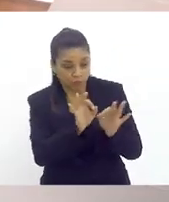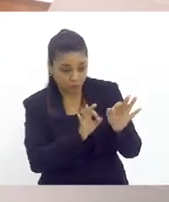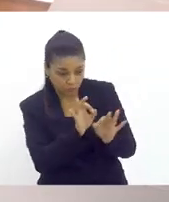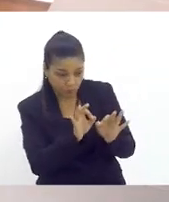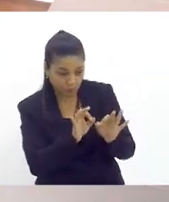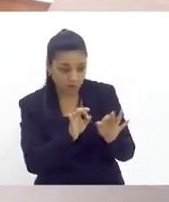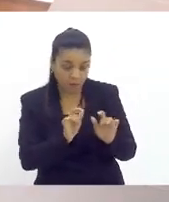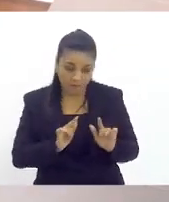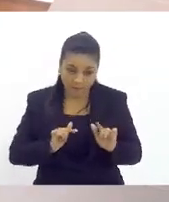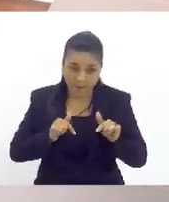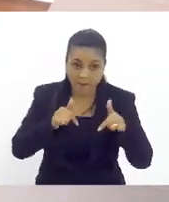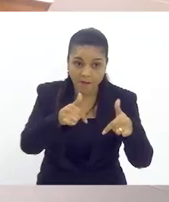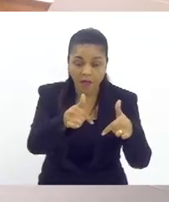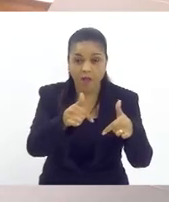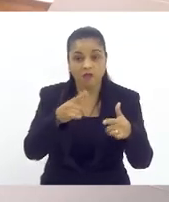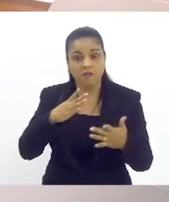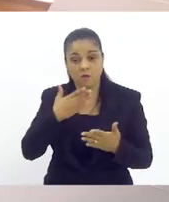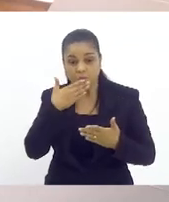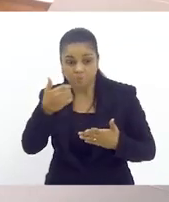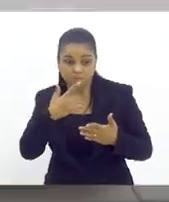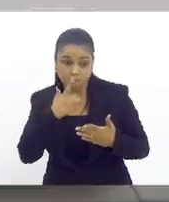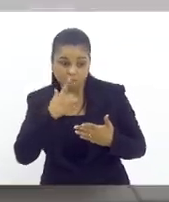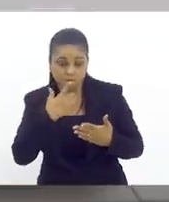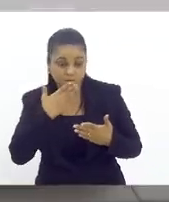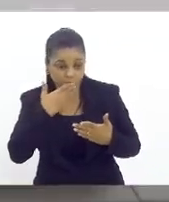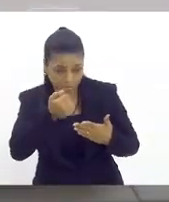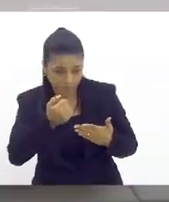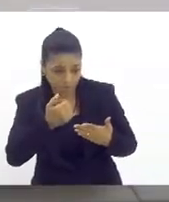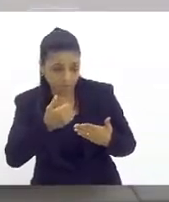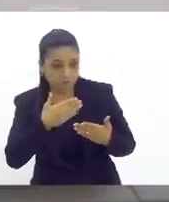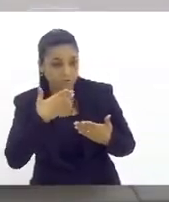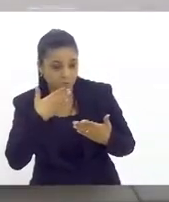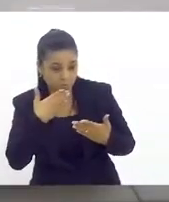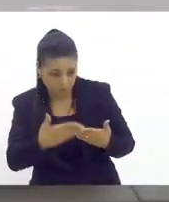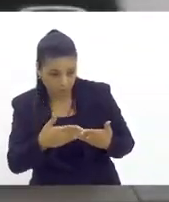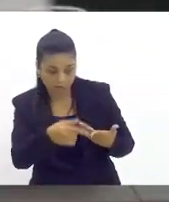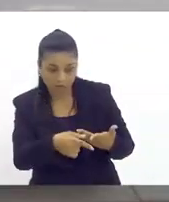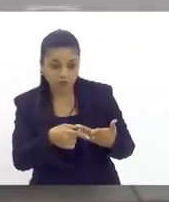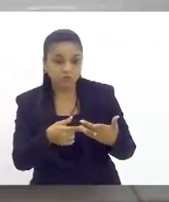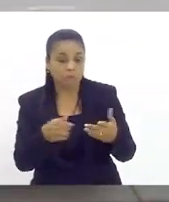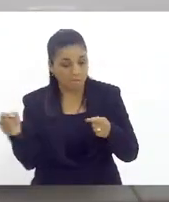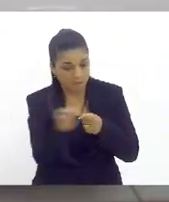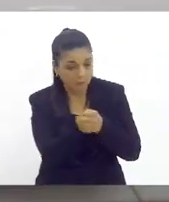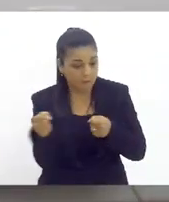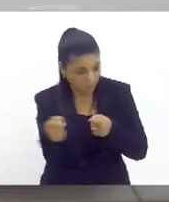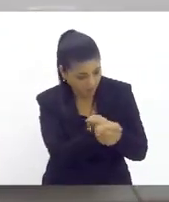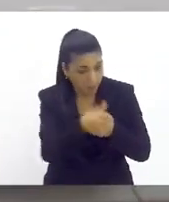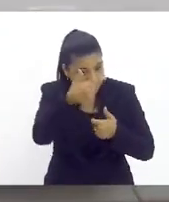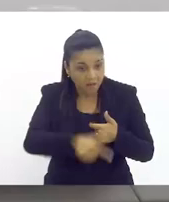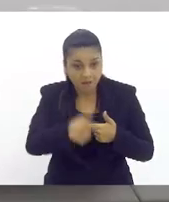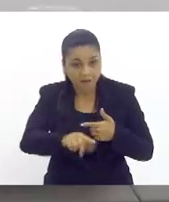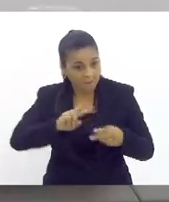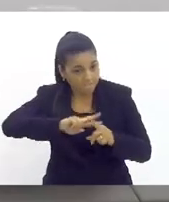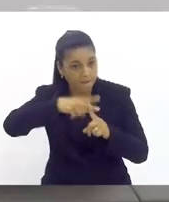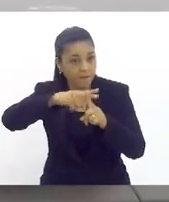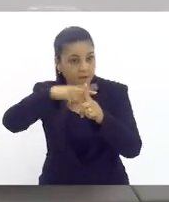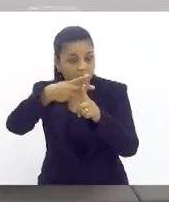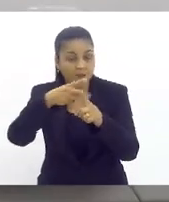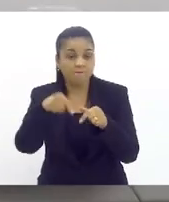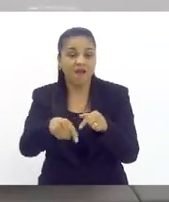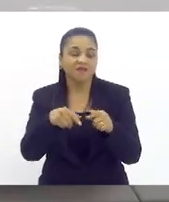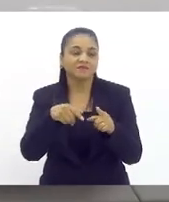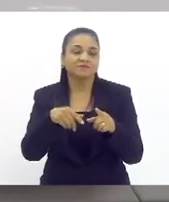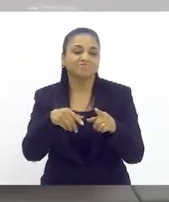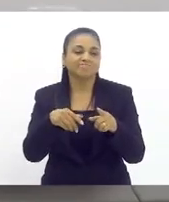ativados e a demanda é feita Claro a capacidade de botar mais gente produzindo mais vai se duplicando mas a